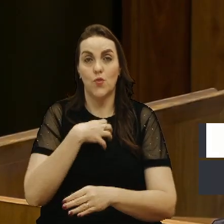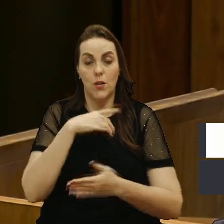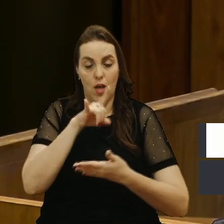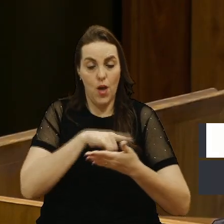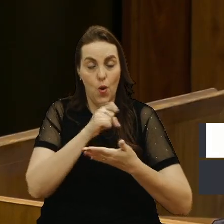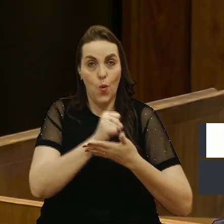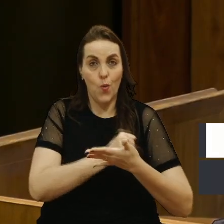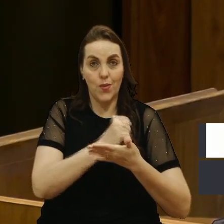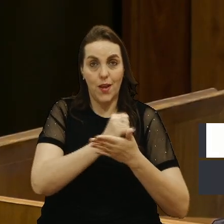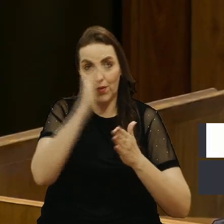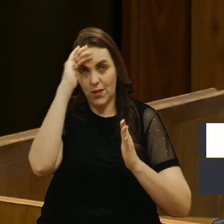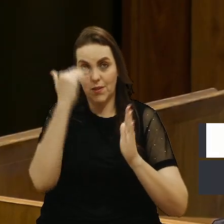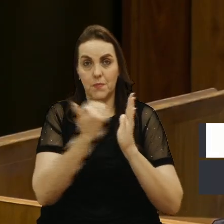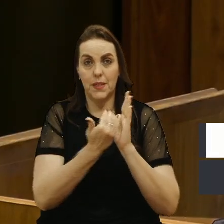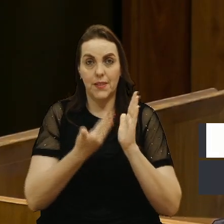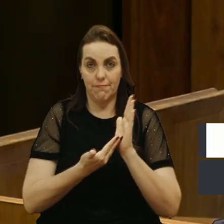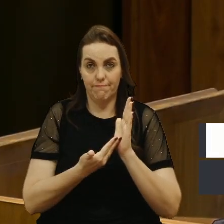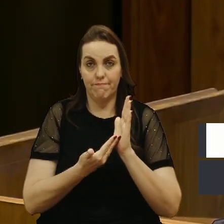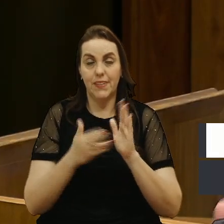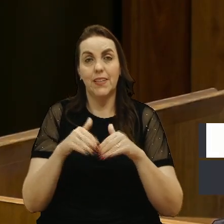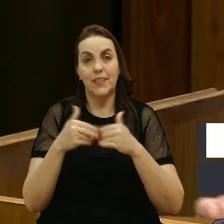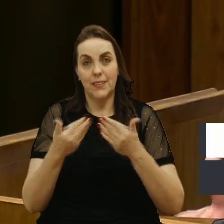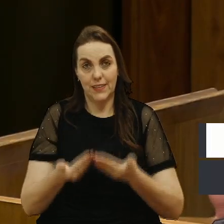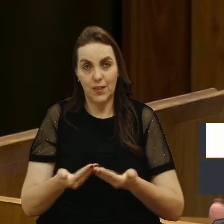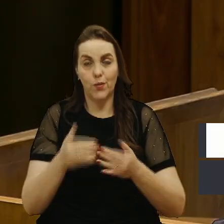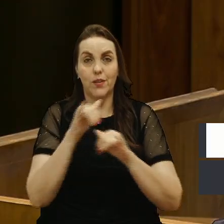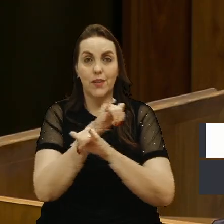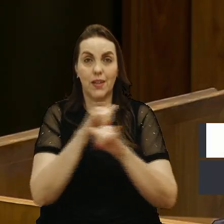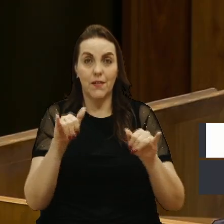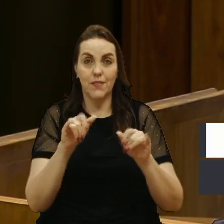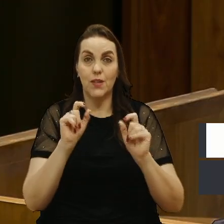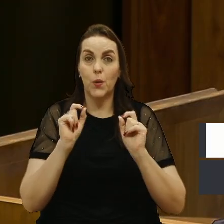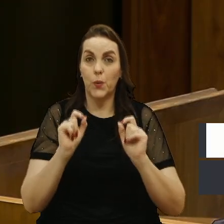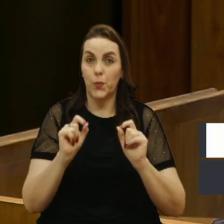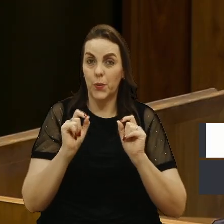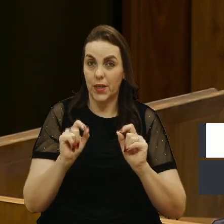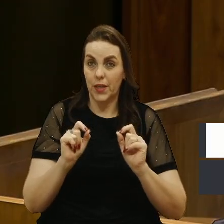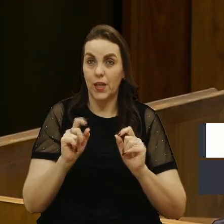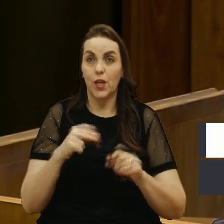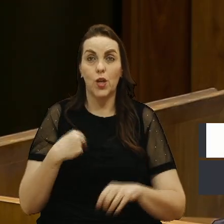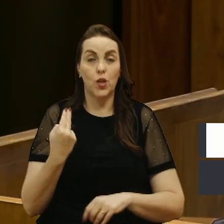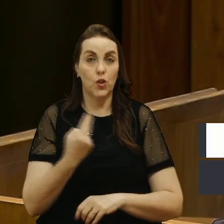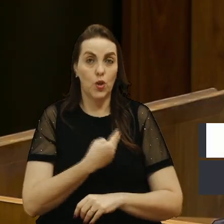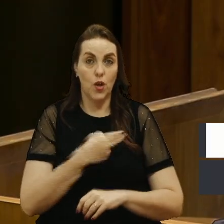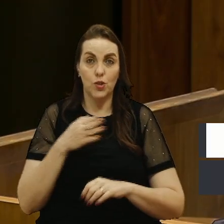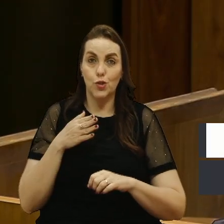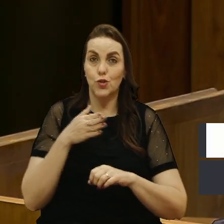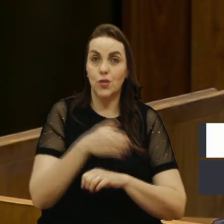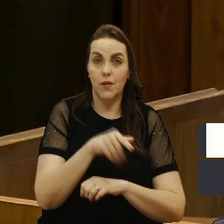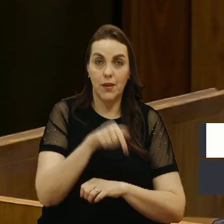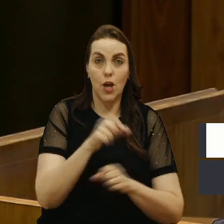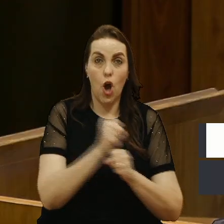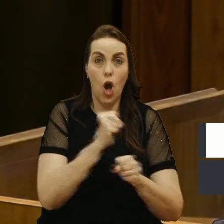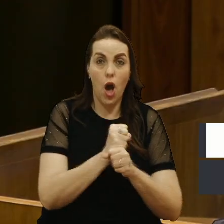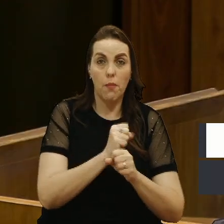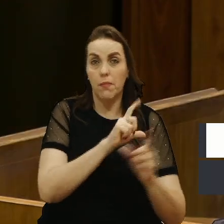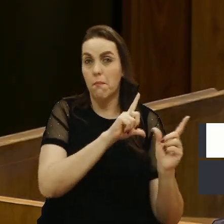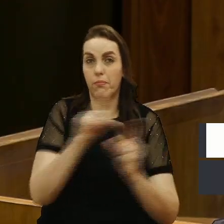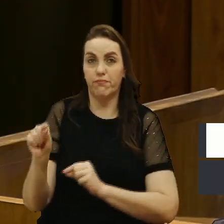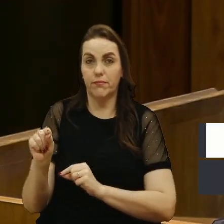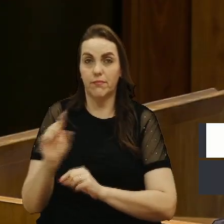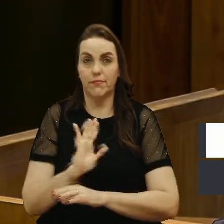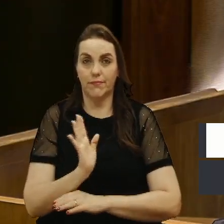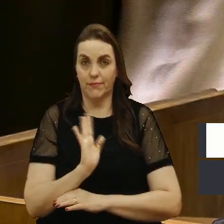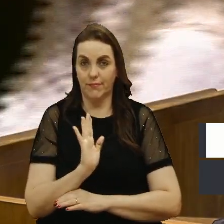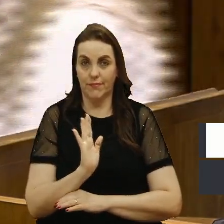dela. Então, o recado que eu quero passar é o seguinte: a gente não vem aqui executar uma obra e vai embora, não é assim que funciona. O